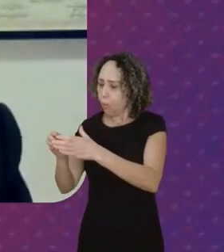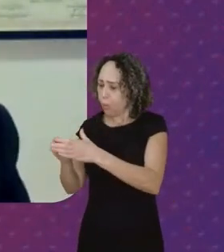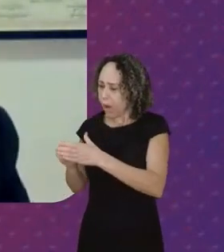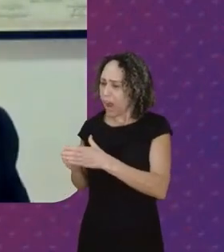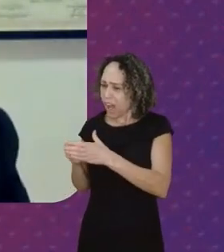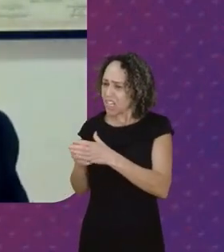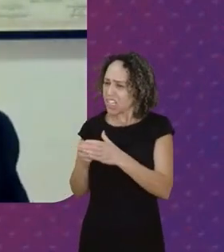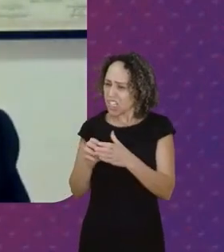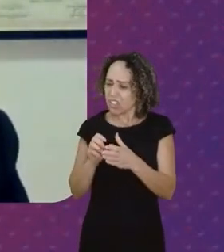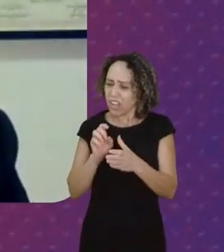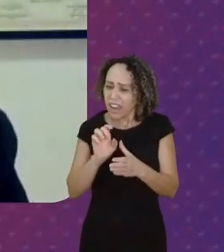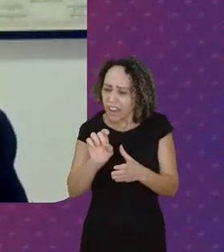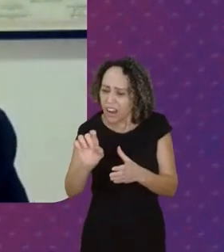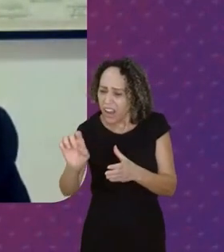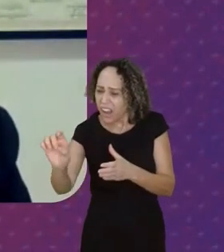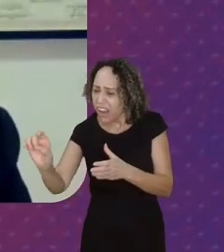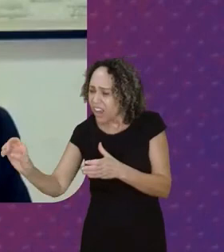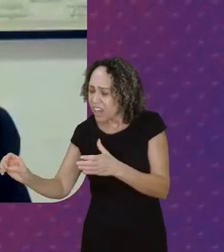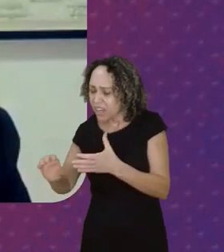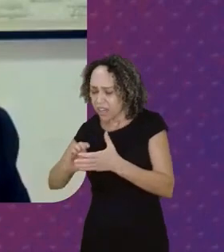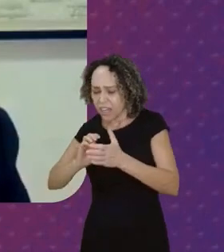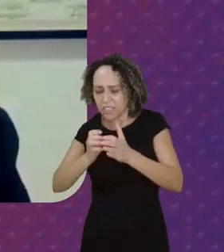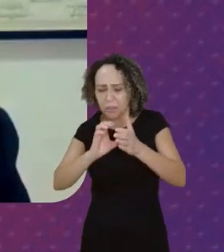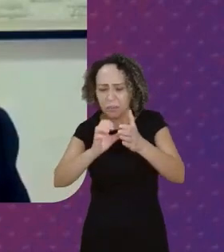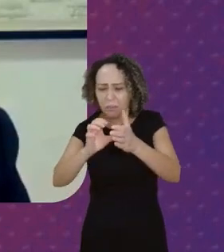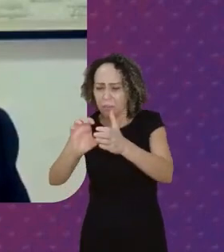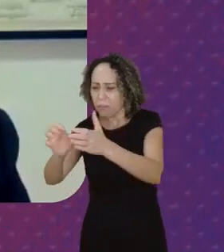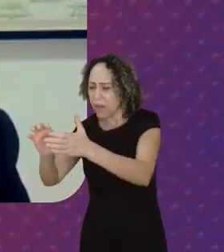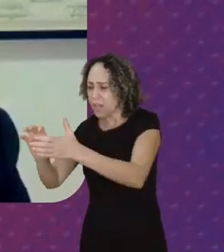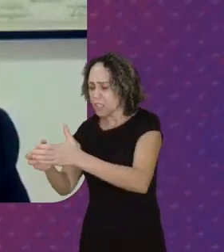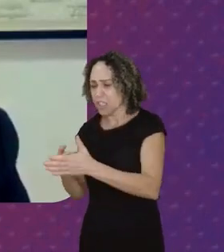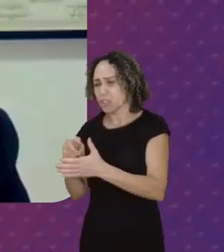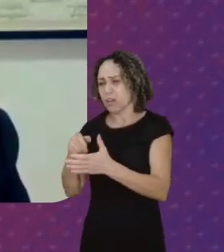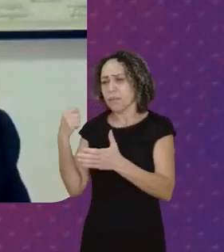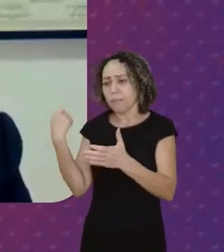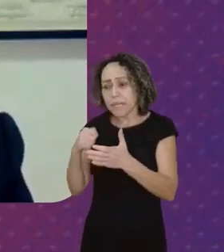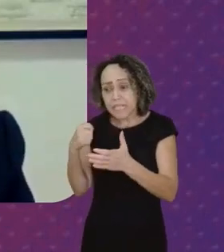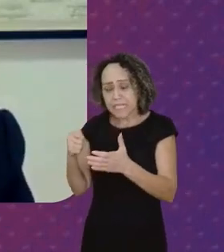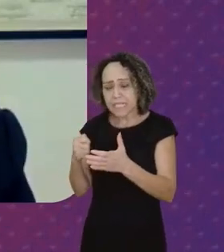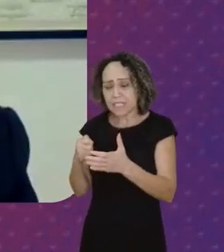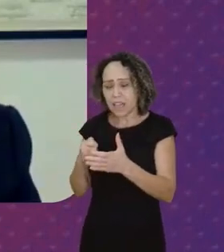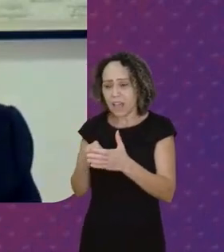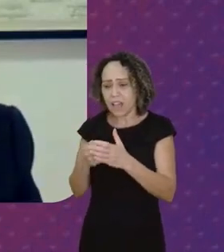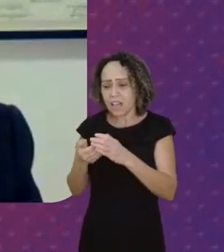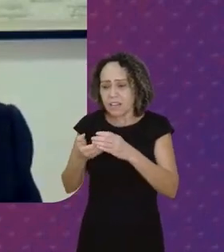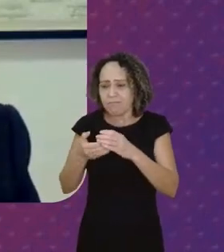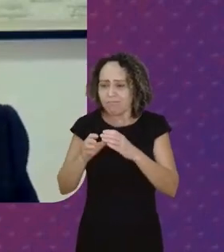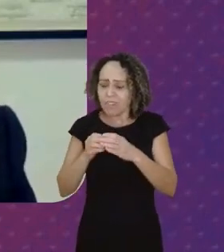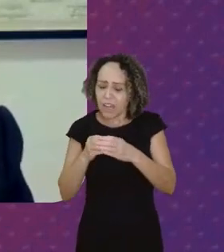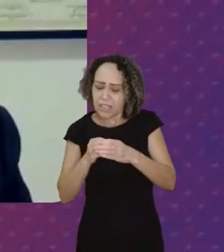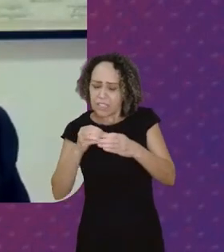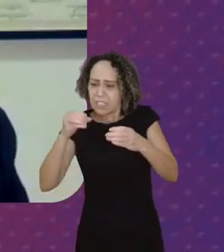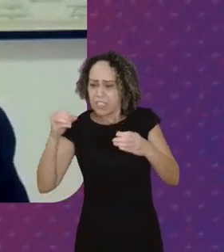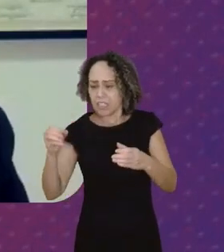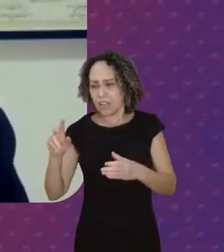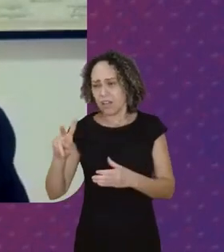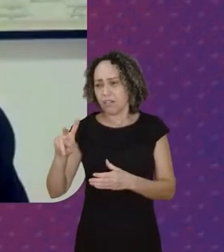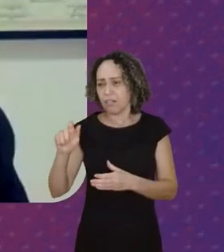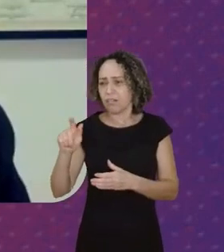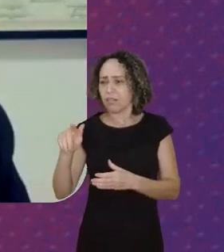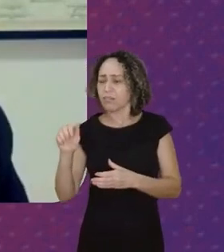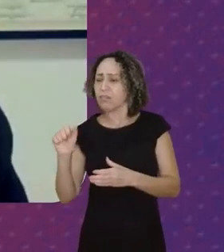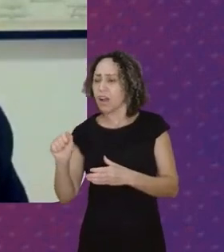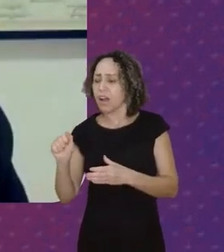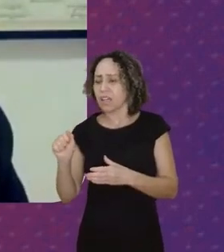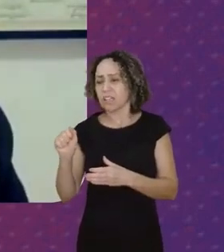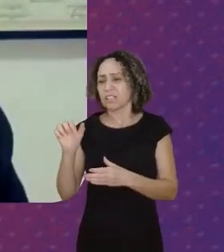percentual mínimo de candidaturas por gênero, de acordo com as indicações que vão fazer para compor a lista.